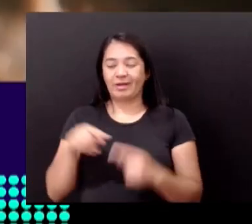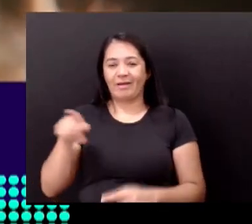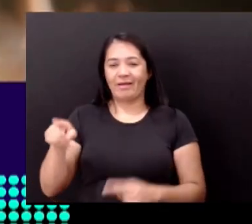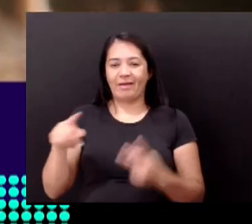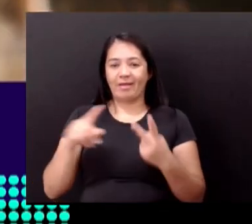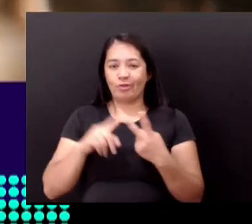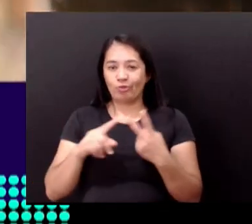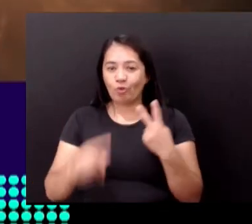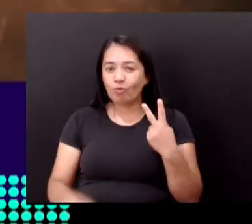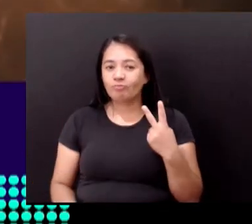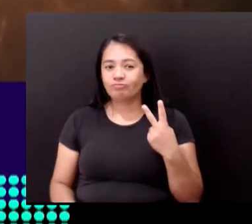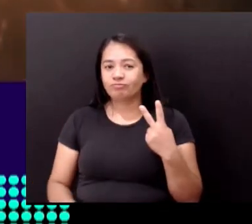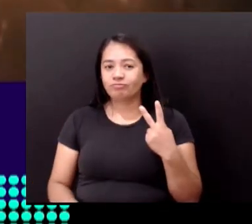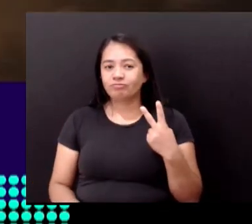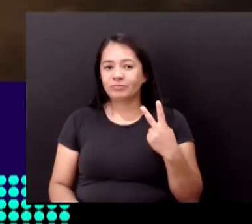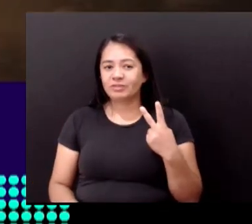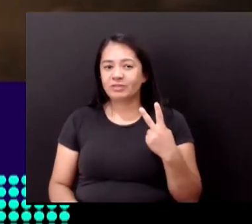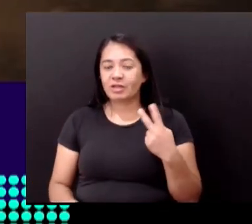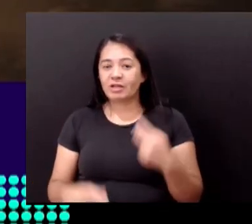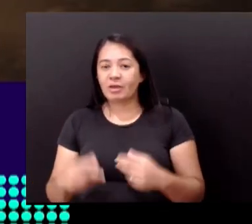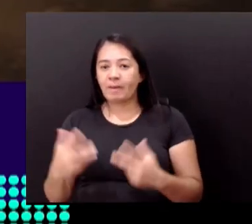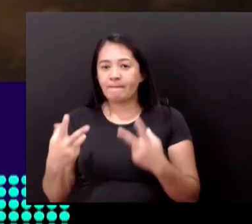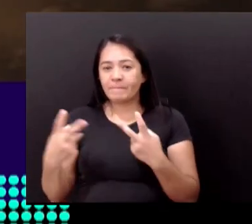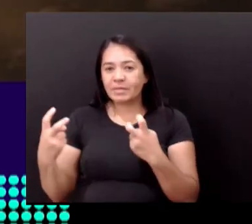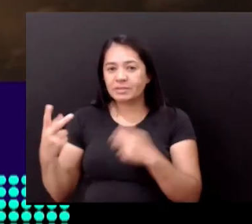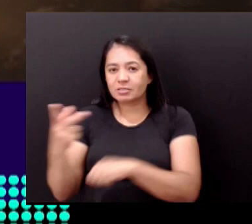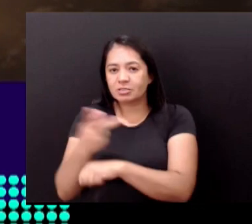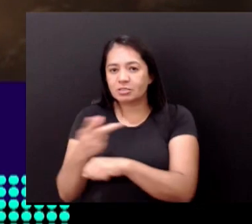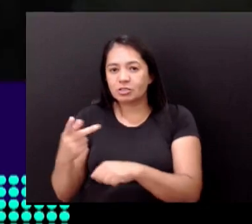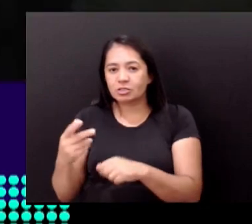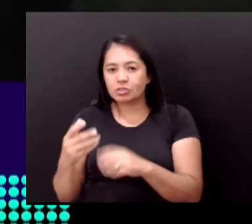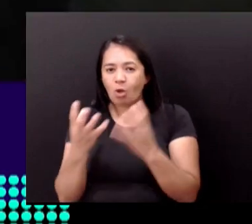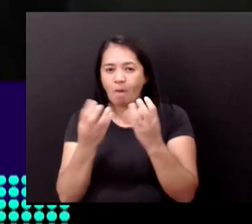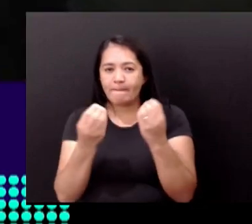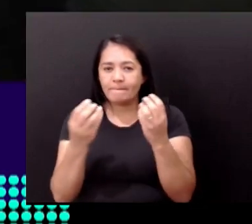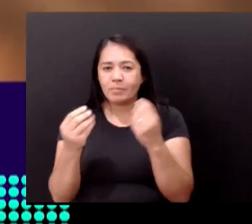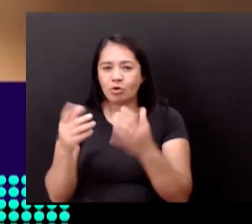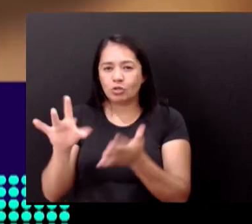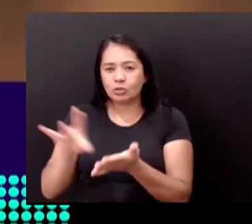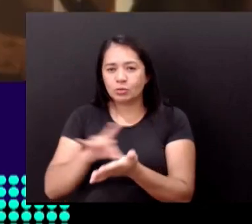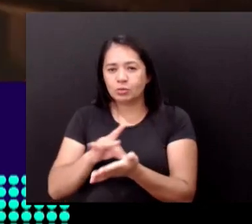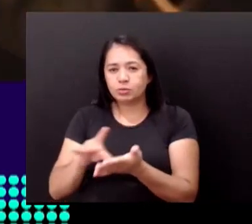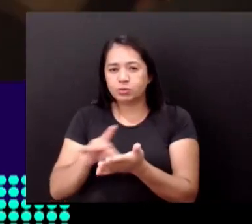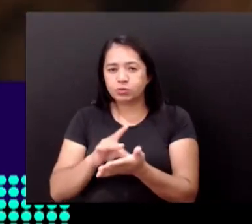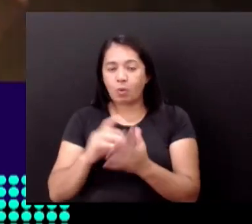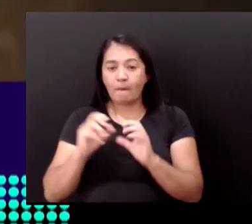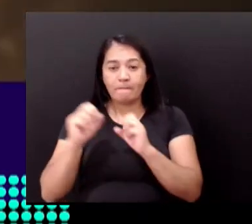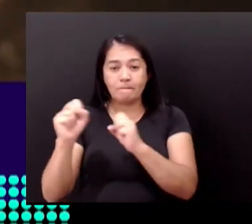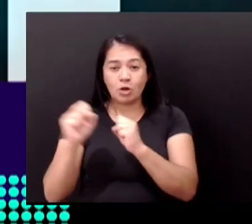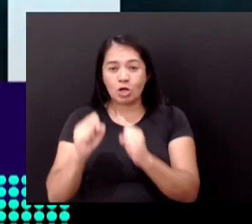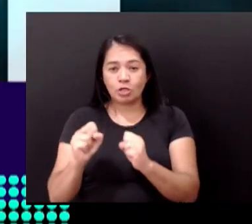veem caçados por uma legião de inimigos implacáveis. Ela me contratou primeiro.